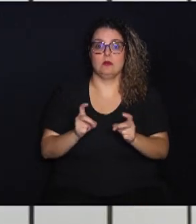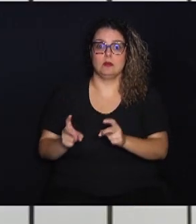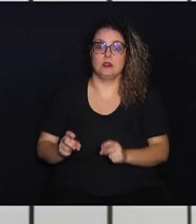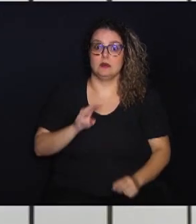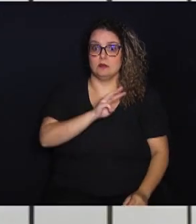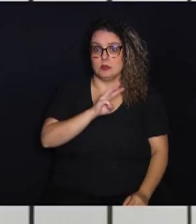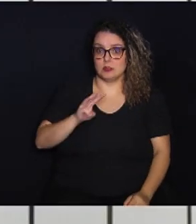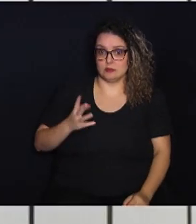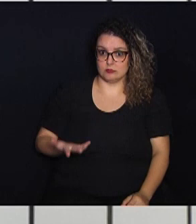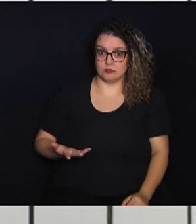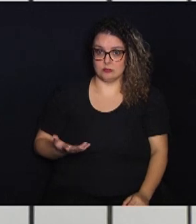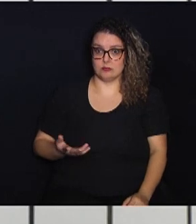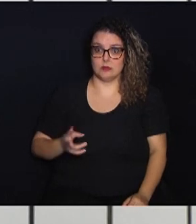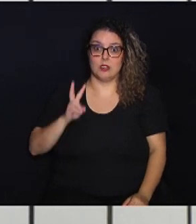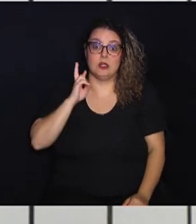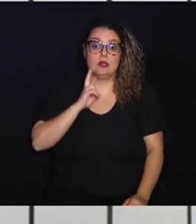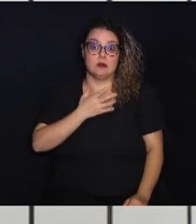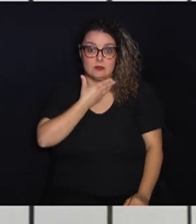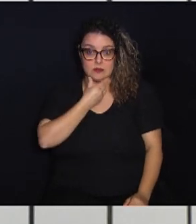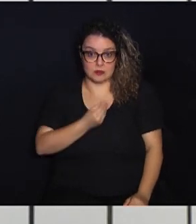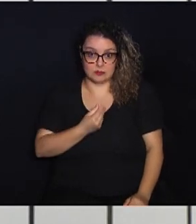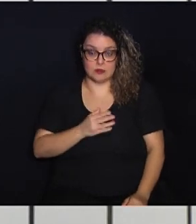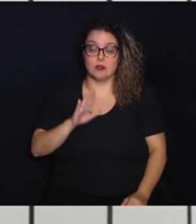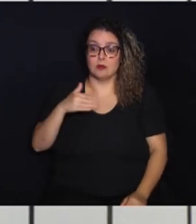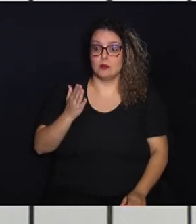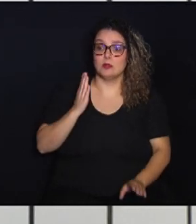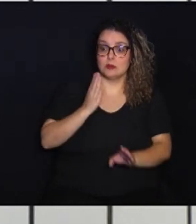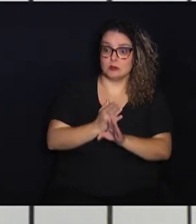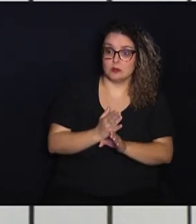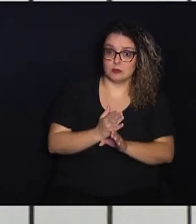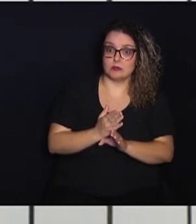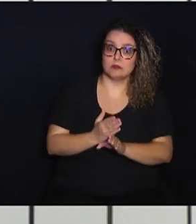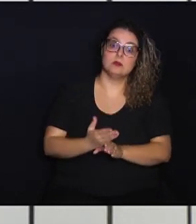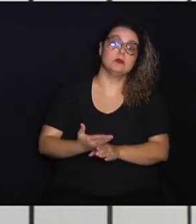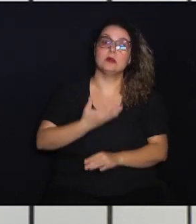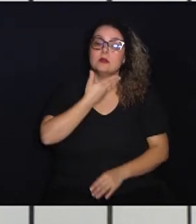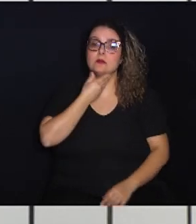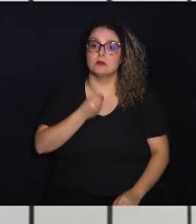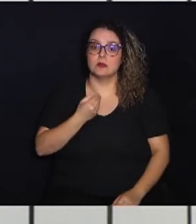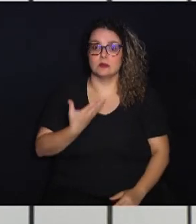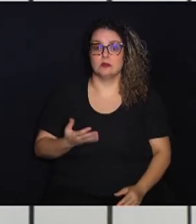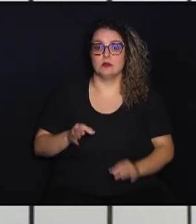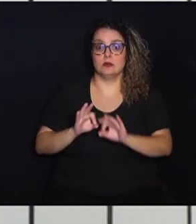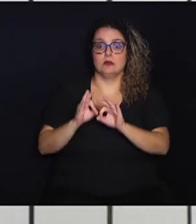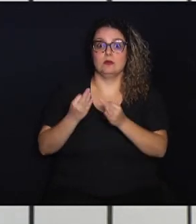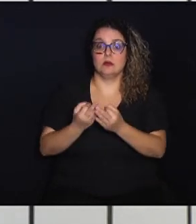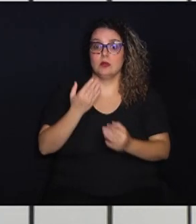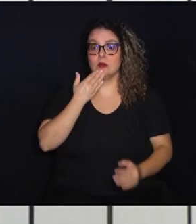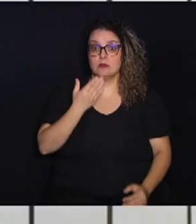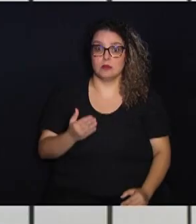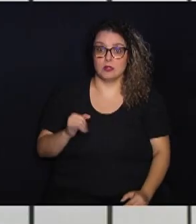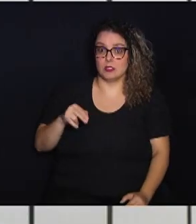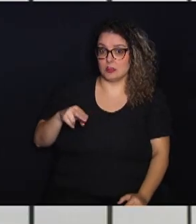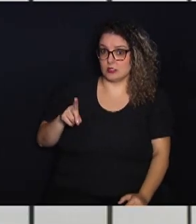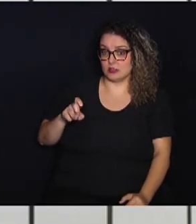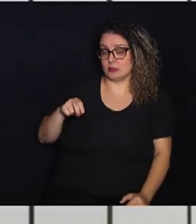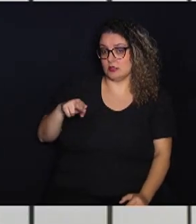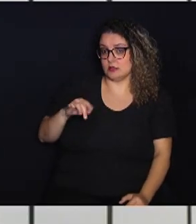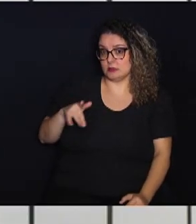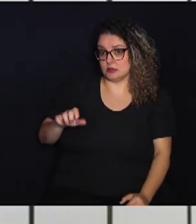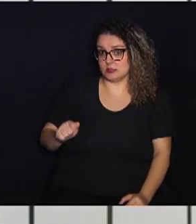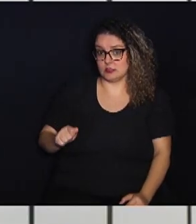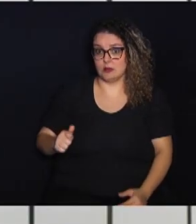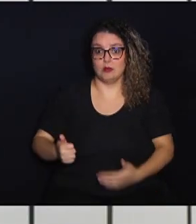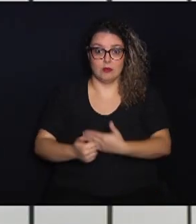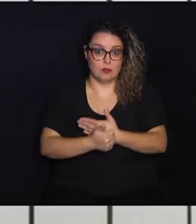e acabou vítima de fraude. Ao descobrir que havia caído em um golpe, a família entrou com um pedido de indenização por danos morais